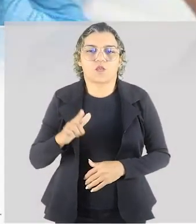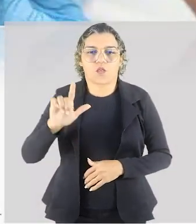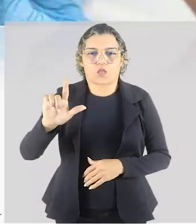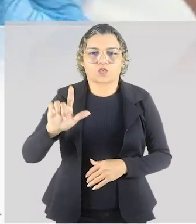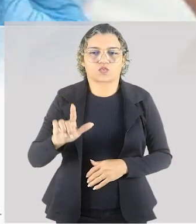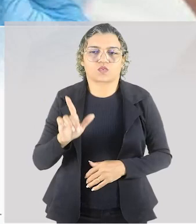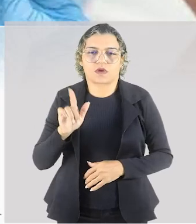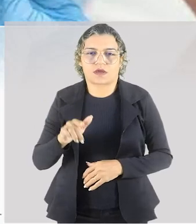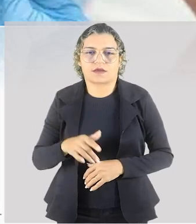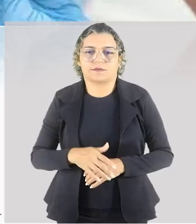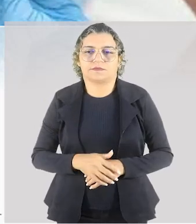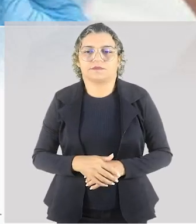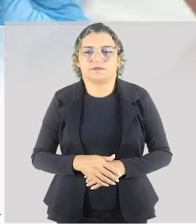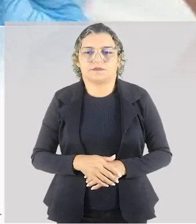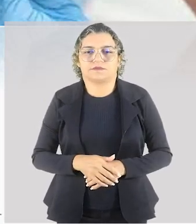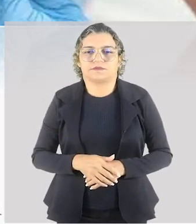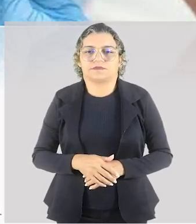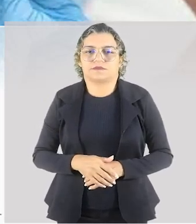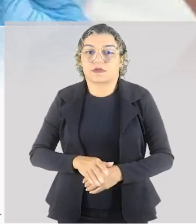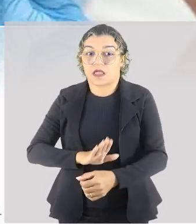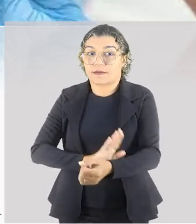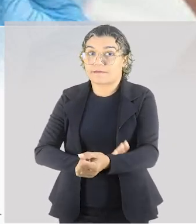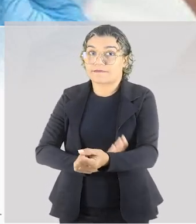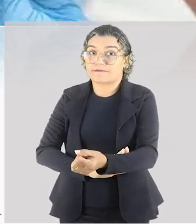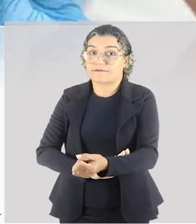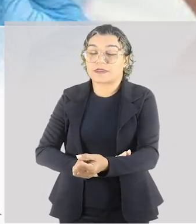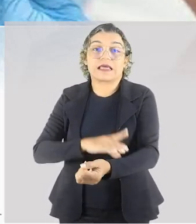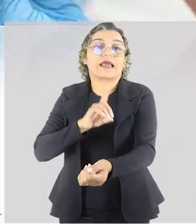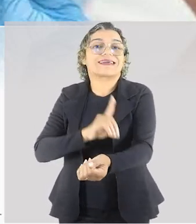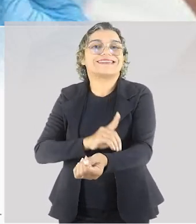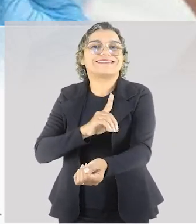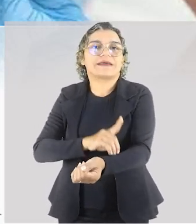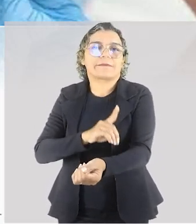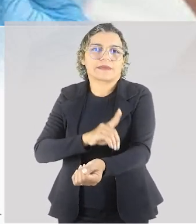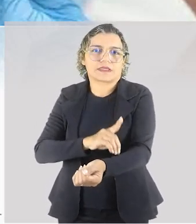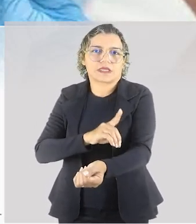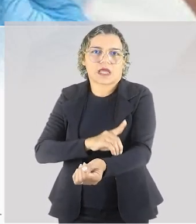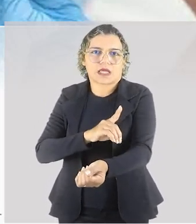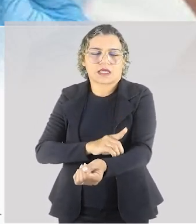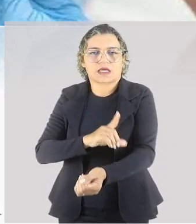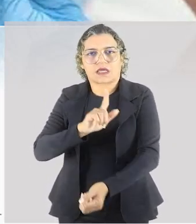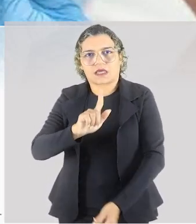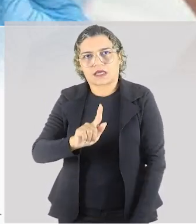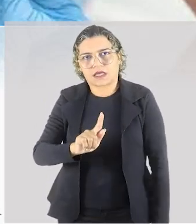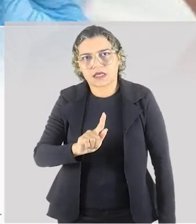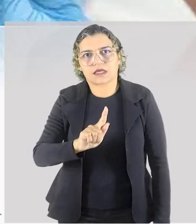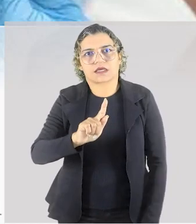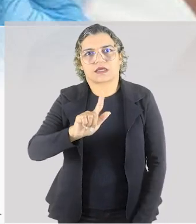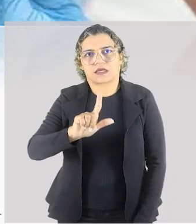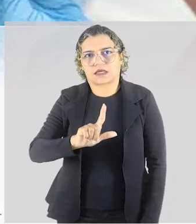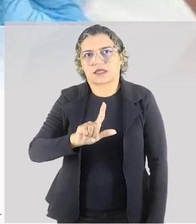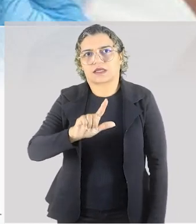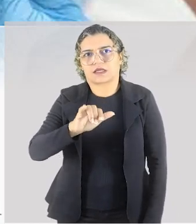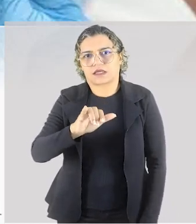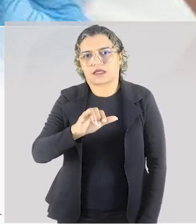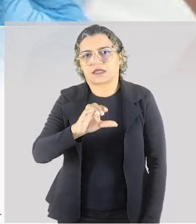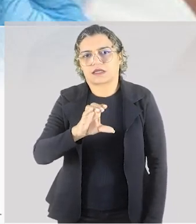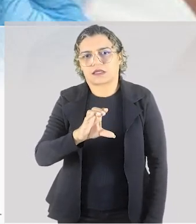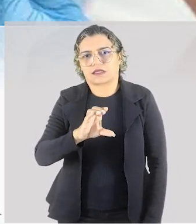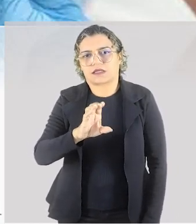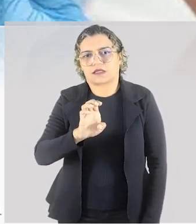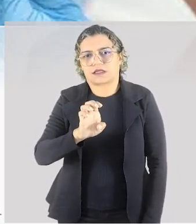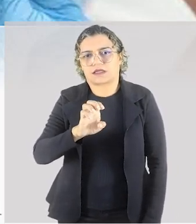Um outro índice da síndrome metabólica é a glicemia, né, quando ela está alterada. A glicemia